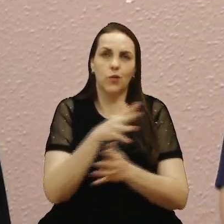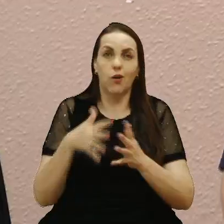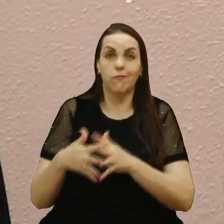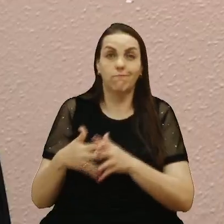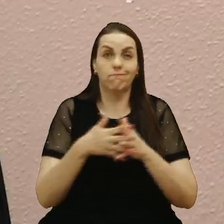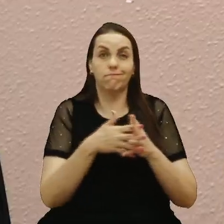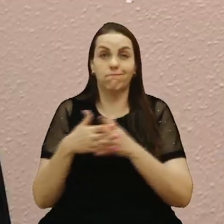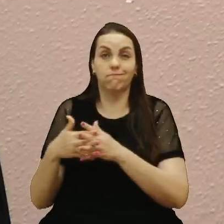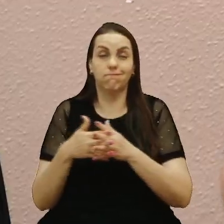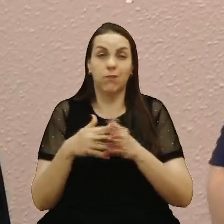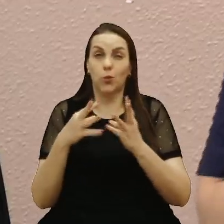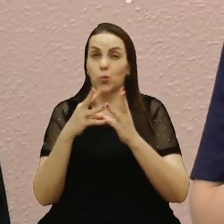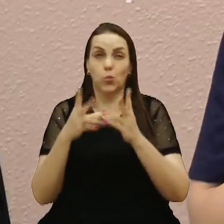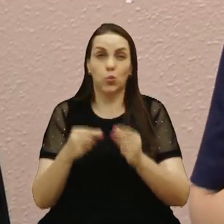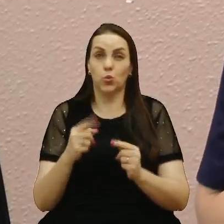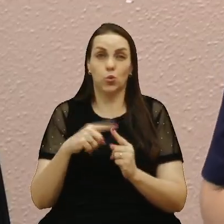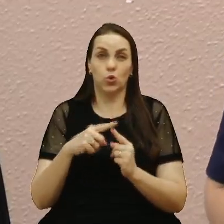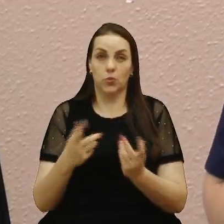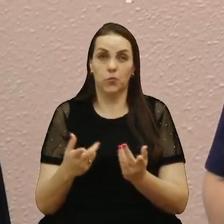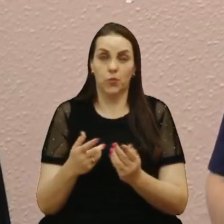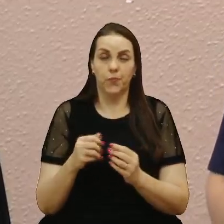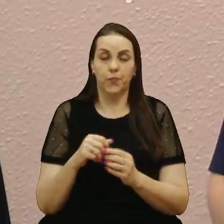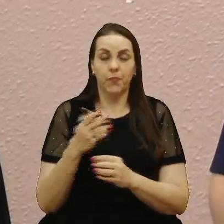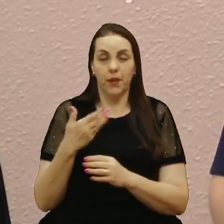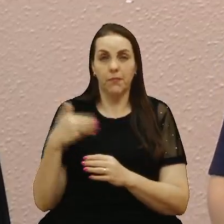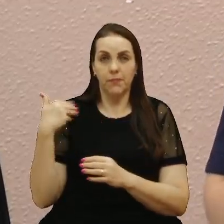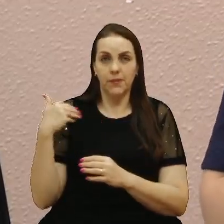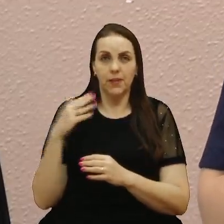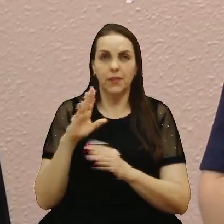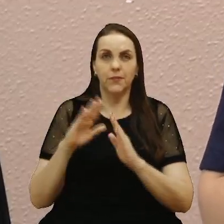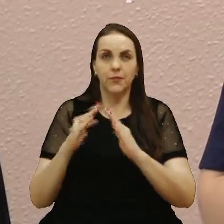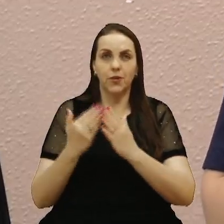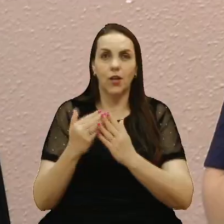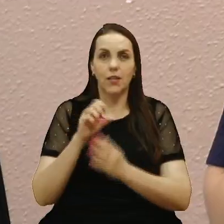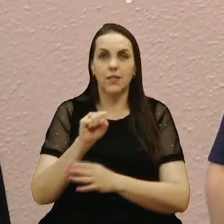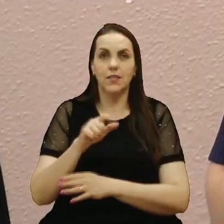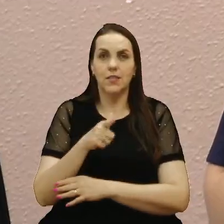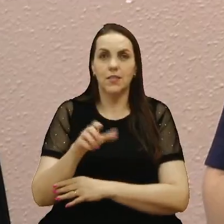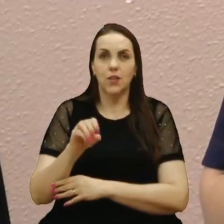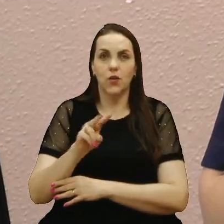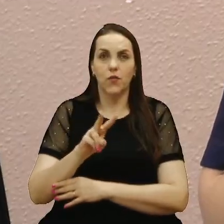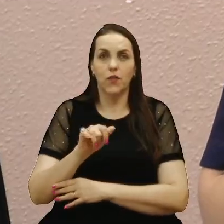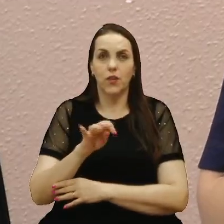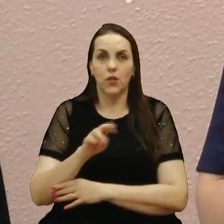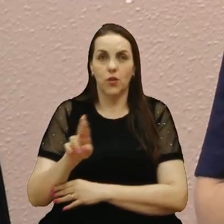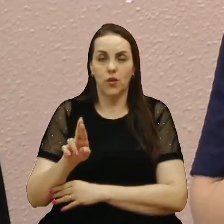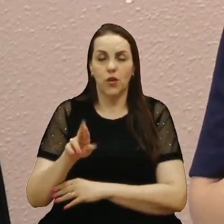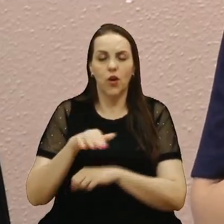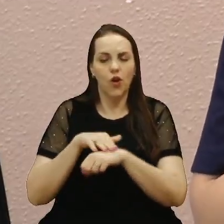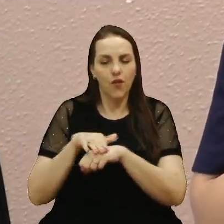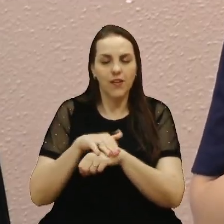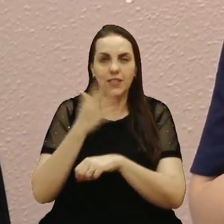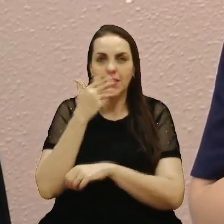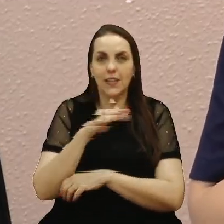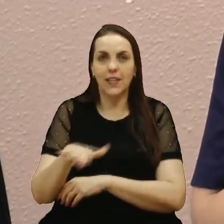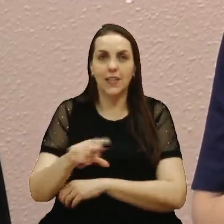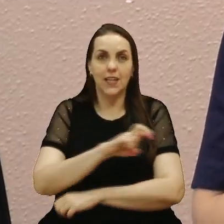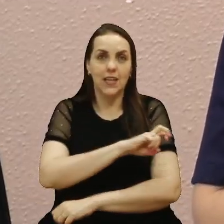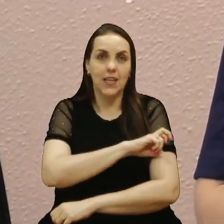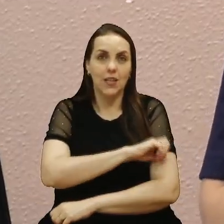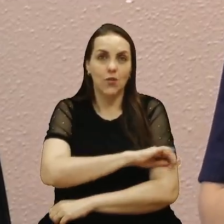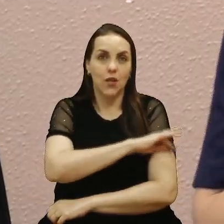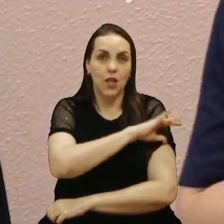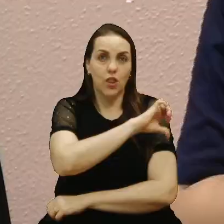é tipo. Esses dias estive na escola São Vitor, vereador Edson, conversando com as crianças, conversei com as crianças dos 5º aos 9º